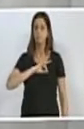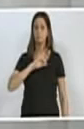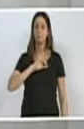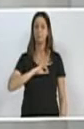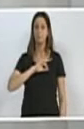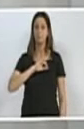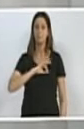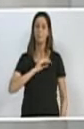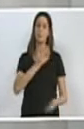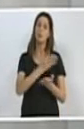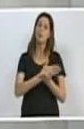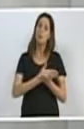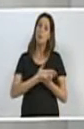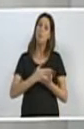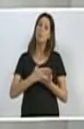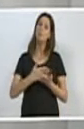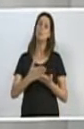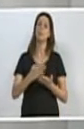Inicialmente, em